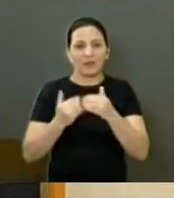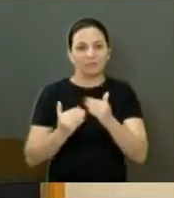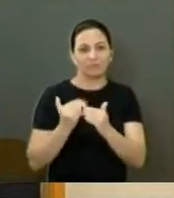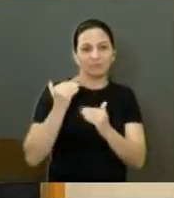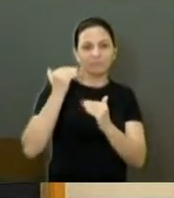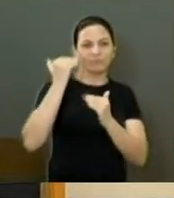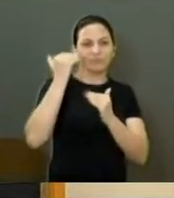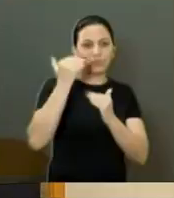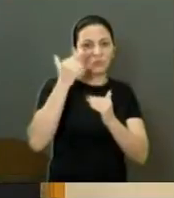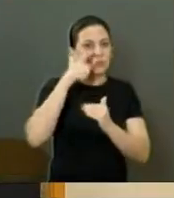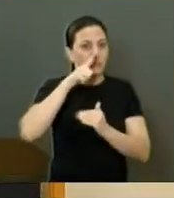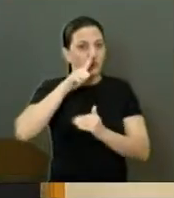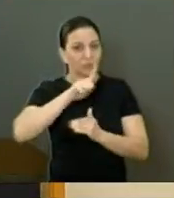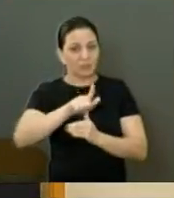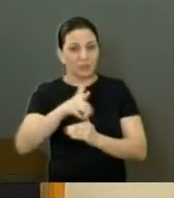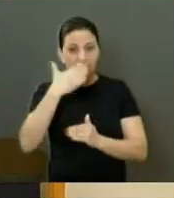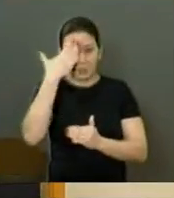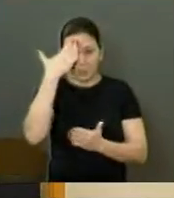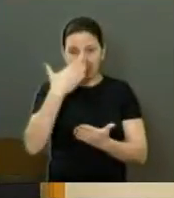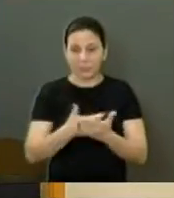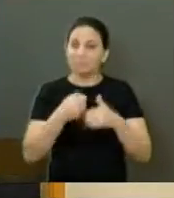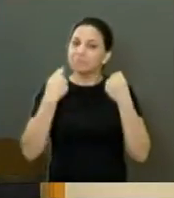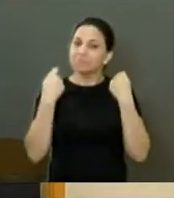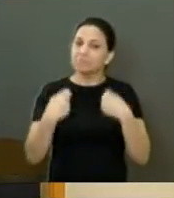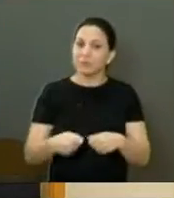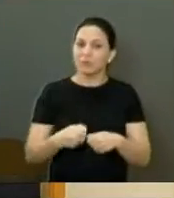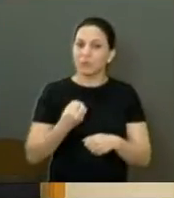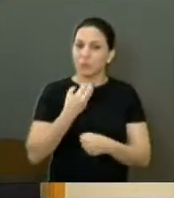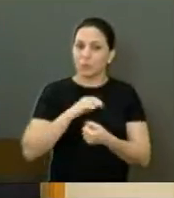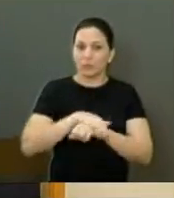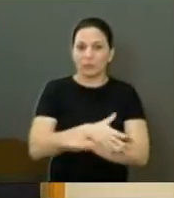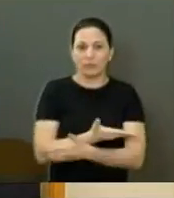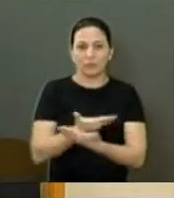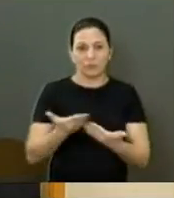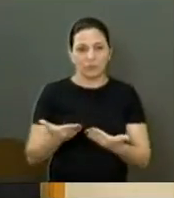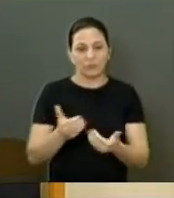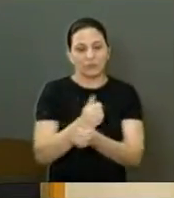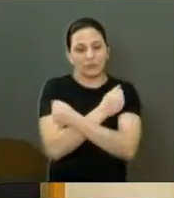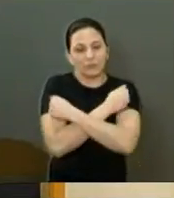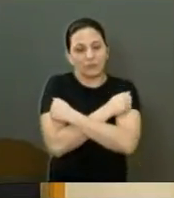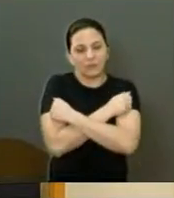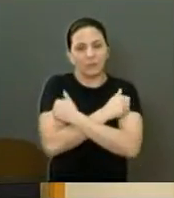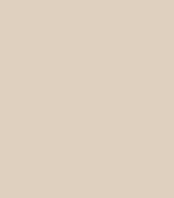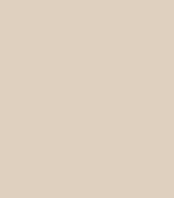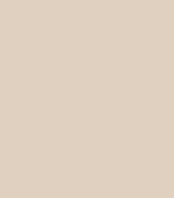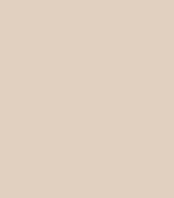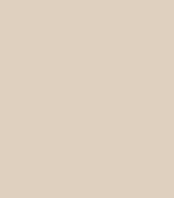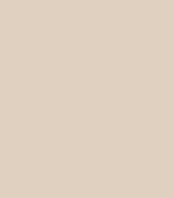vencê-los. É preciso acreditarmos. Uma boa noite a todos e um forte abraço.